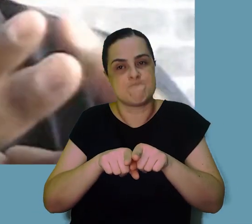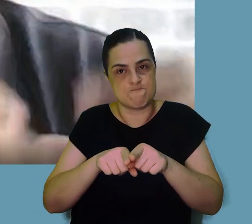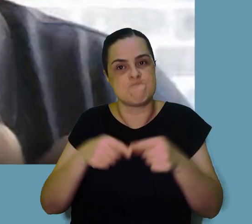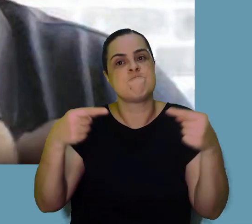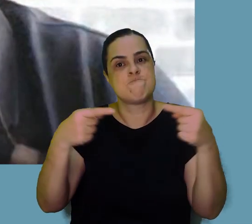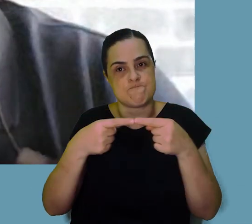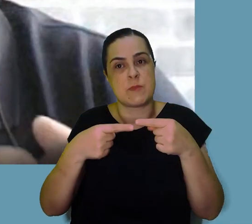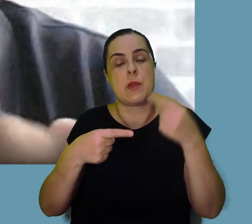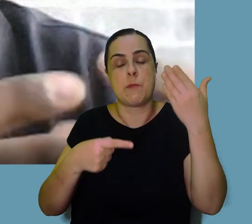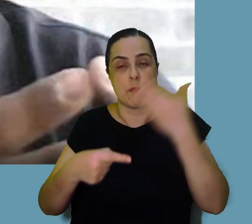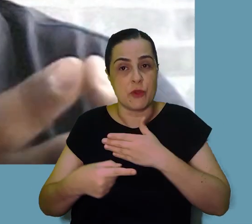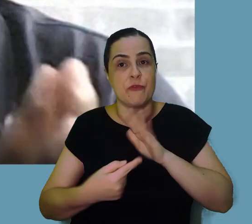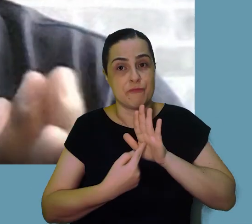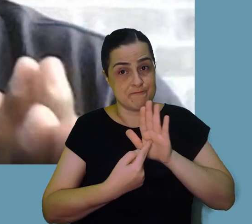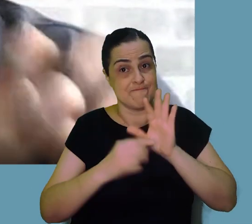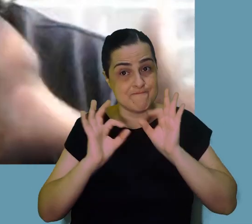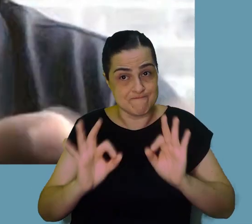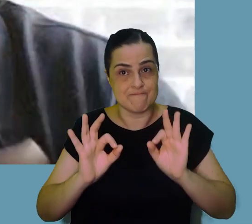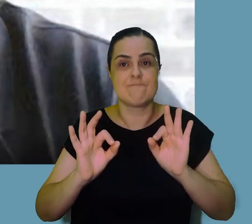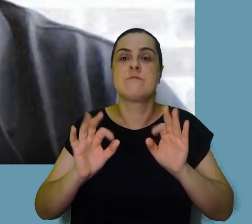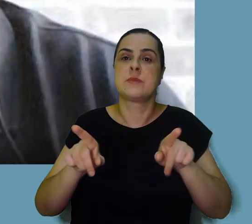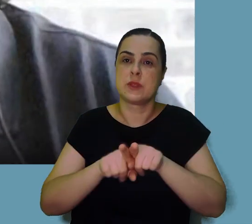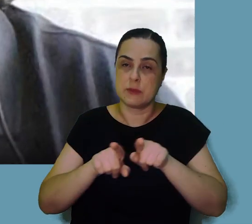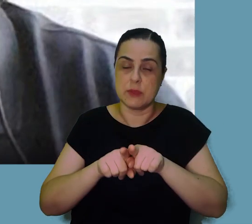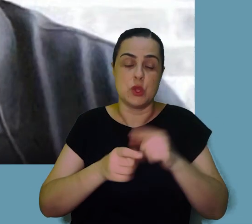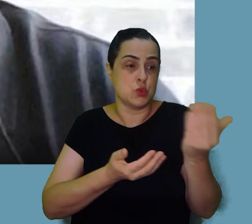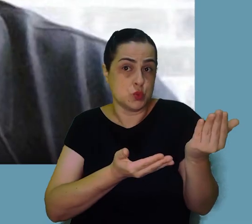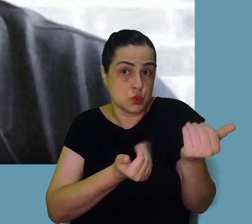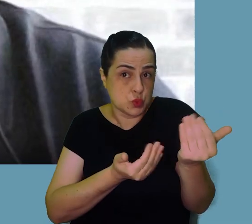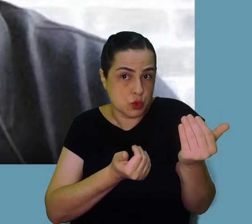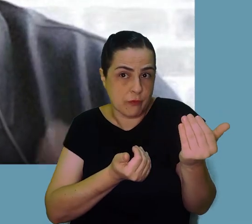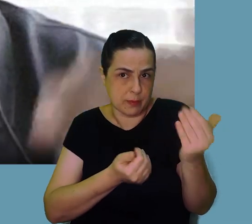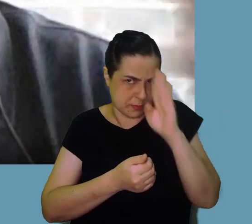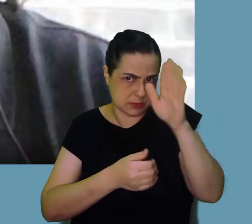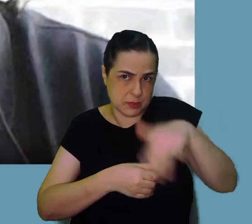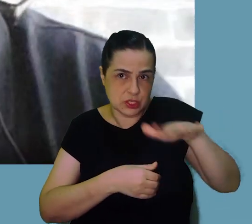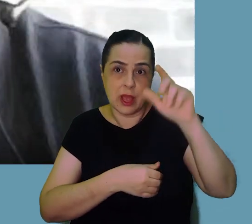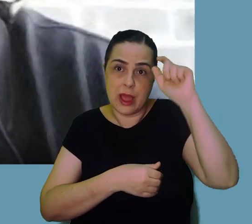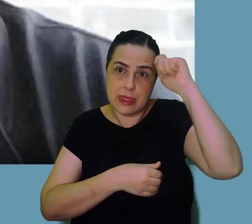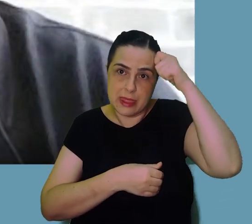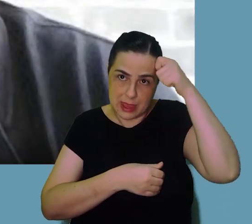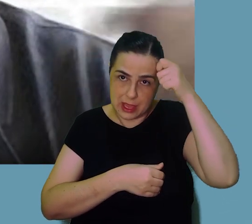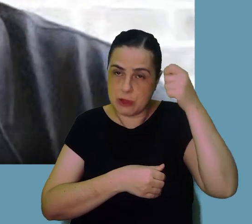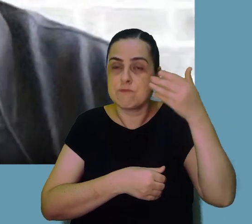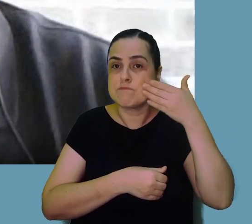esse estudo ele reforça que a inclusão produtiva da juventude negra, ela tem